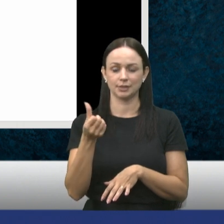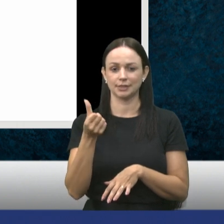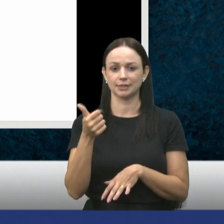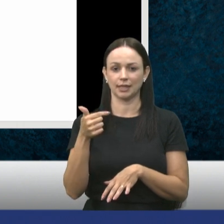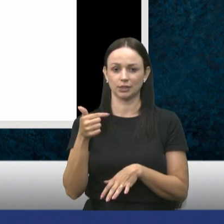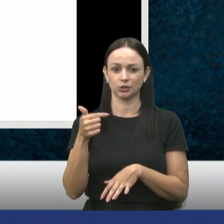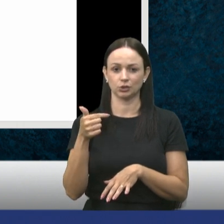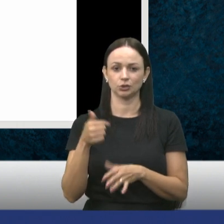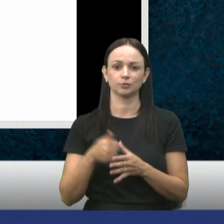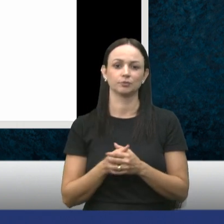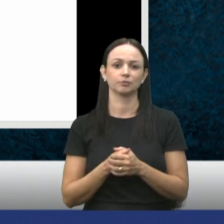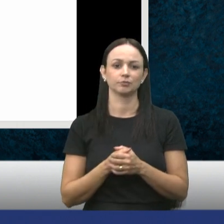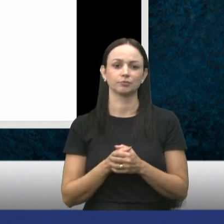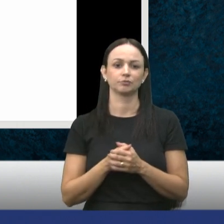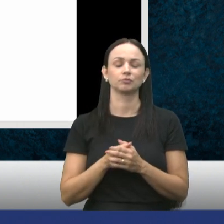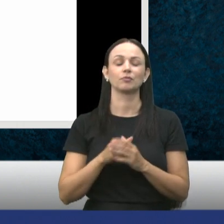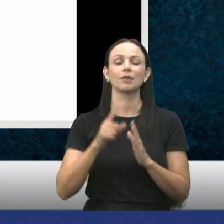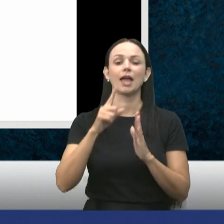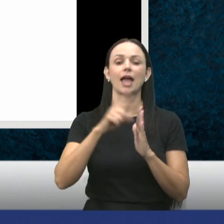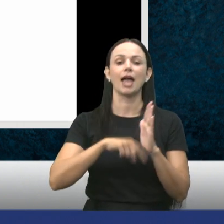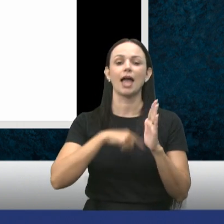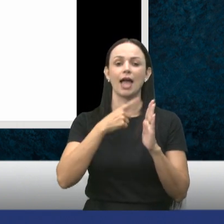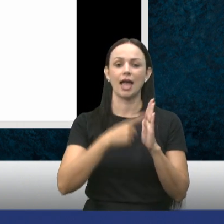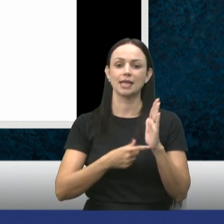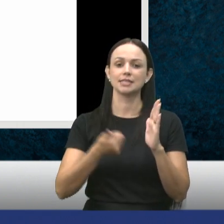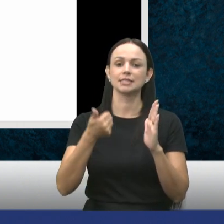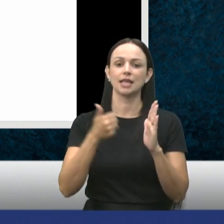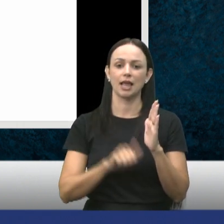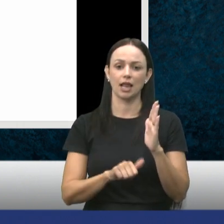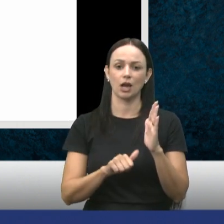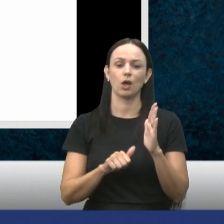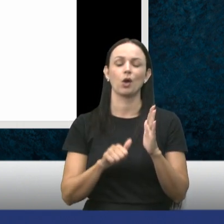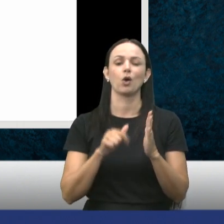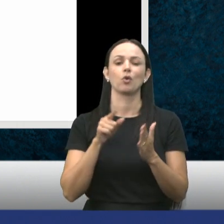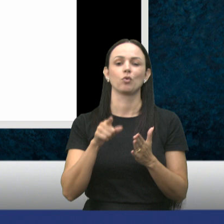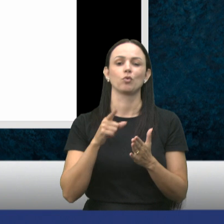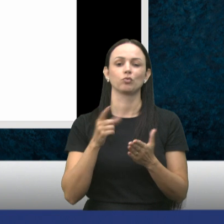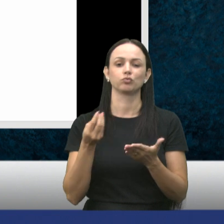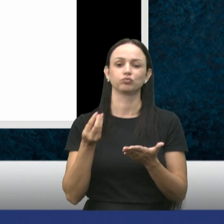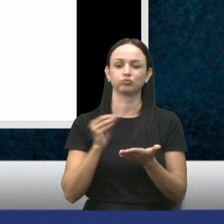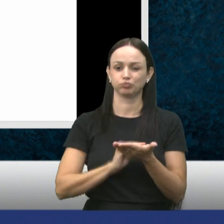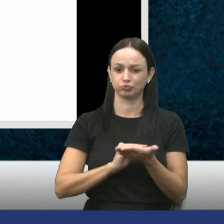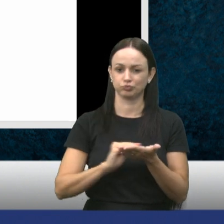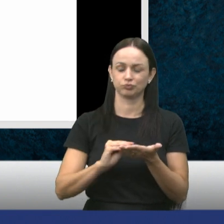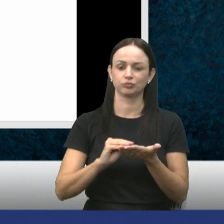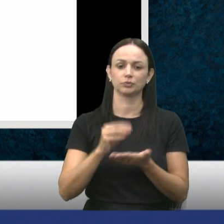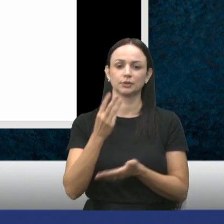17.451.067. Foram cancelados de restos a pagar processados da prefeitura